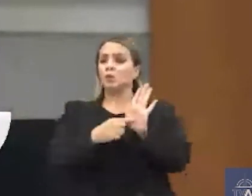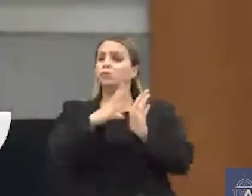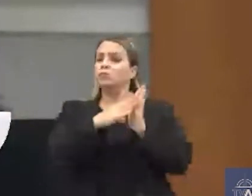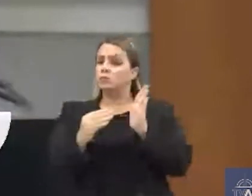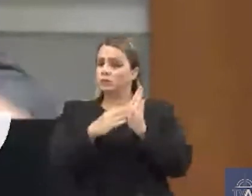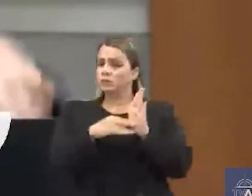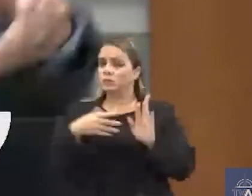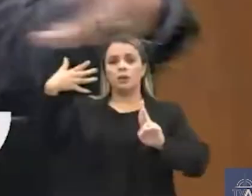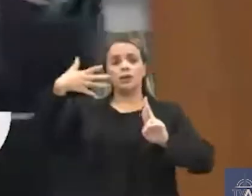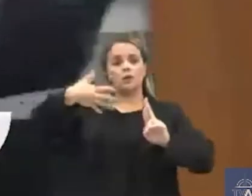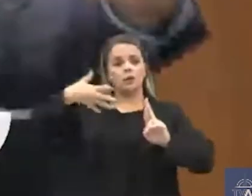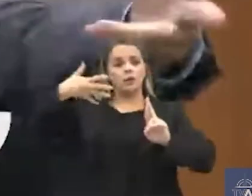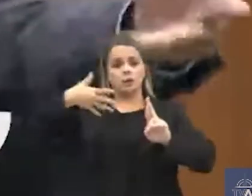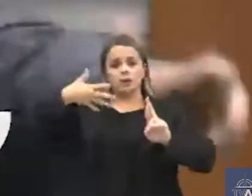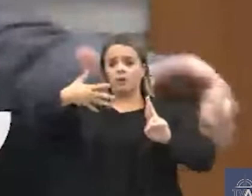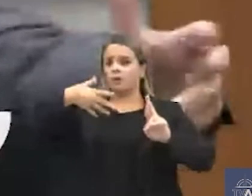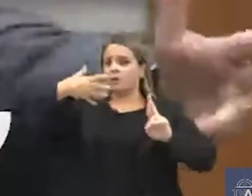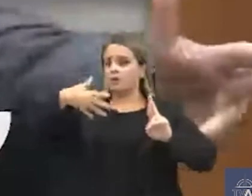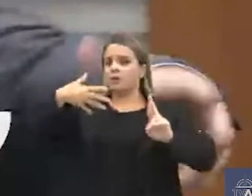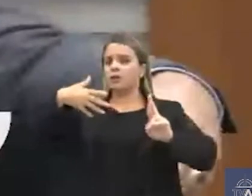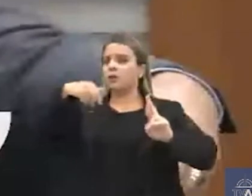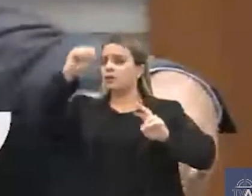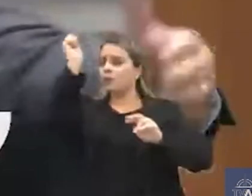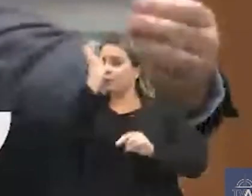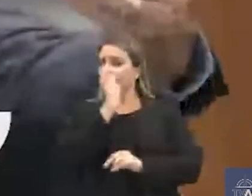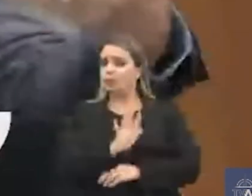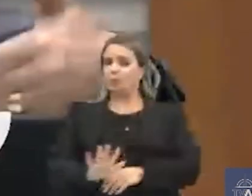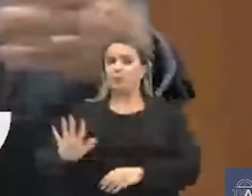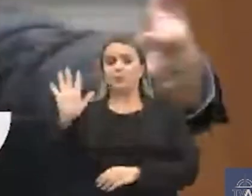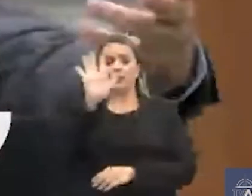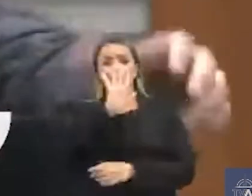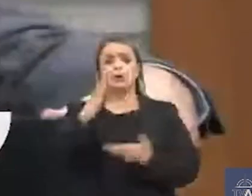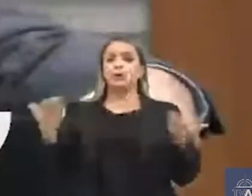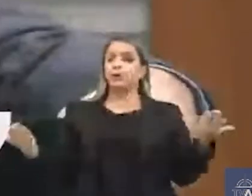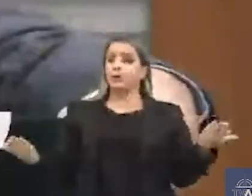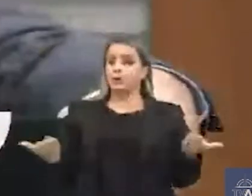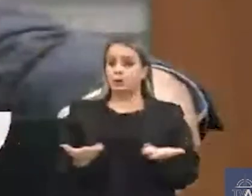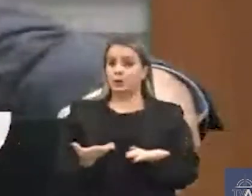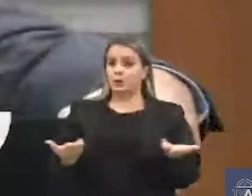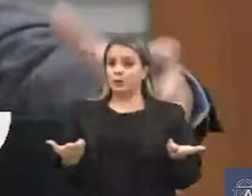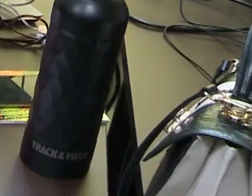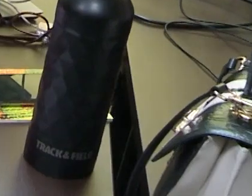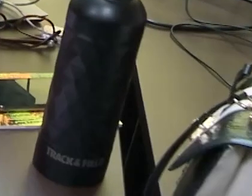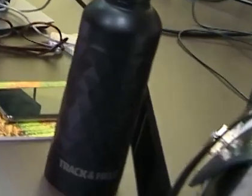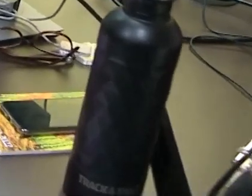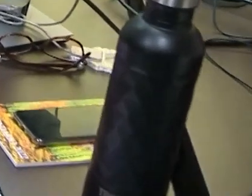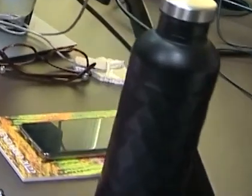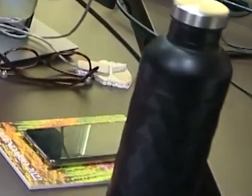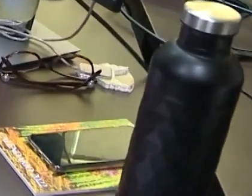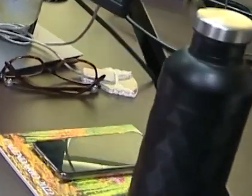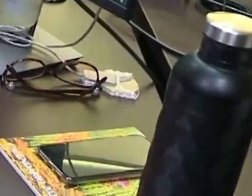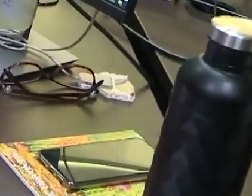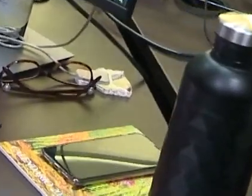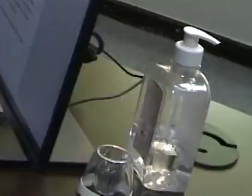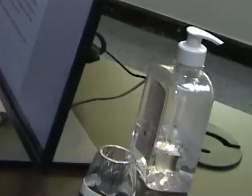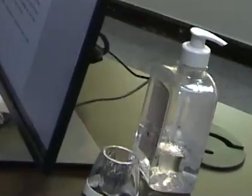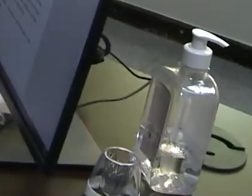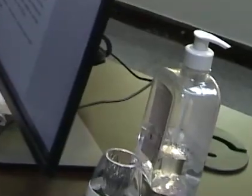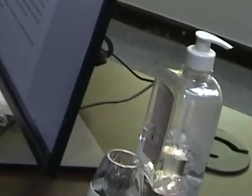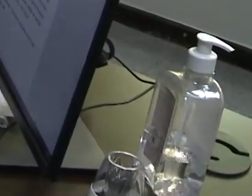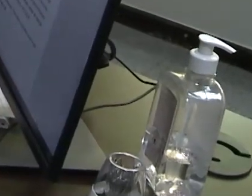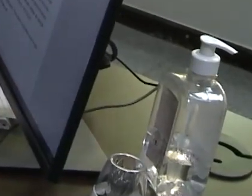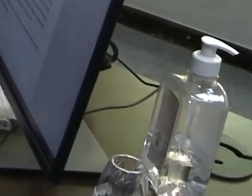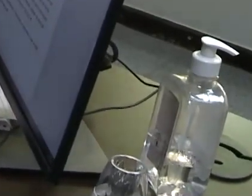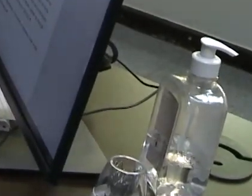sido em todo o país o Deputado Sebastião Rezende ainda destacou que os auditores